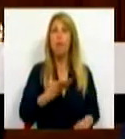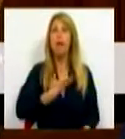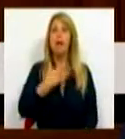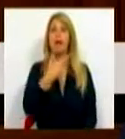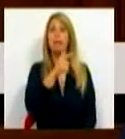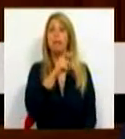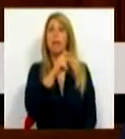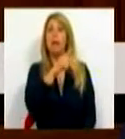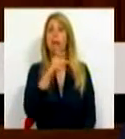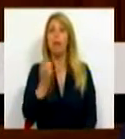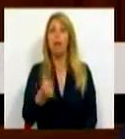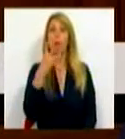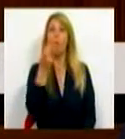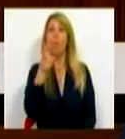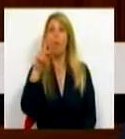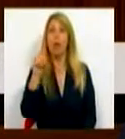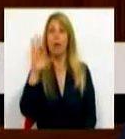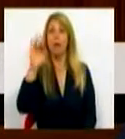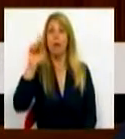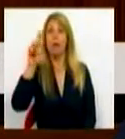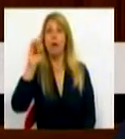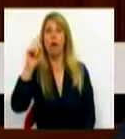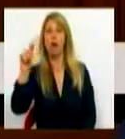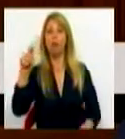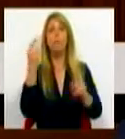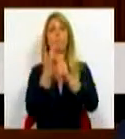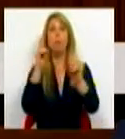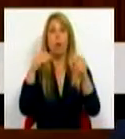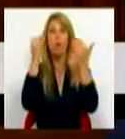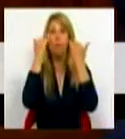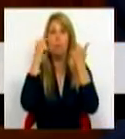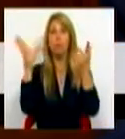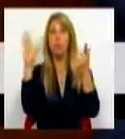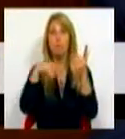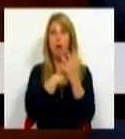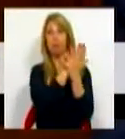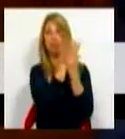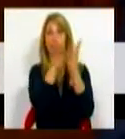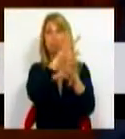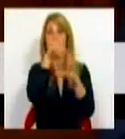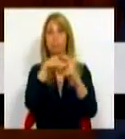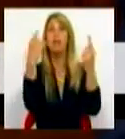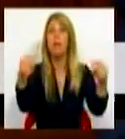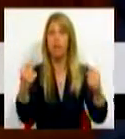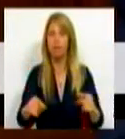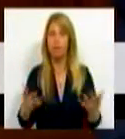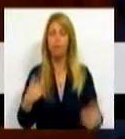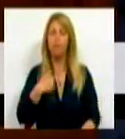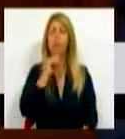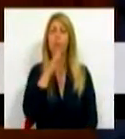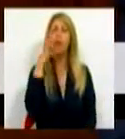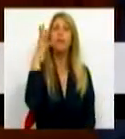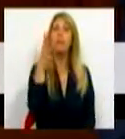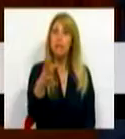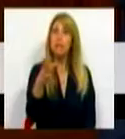agrega informação mais transversal. E, por fim, o que eu posso dizer é que, como mencionei, foram feitos